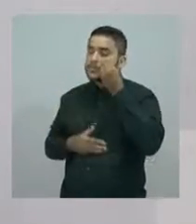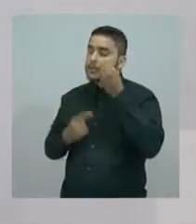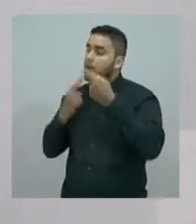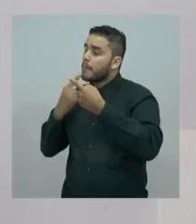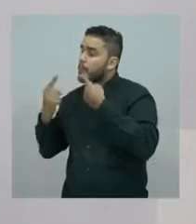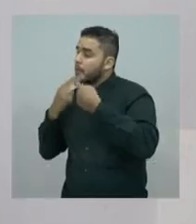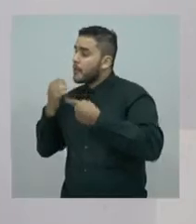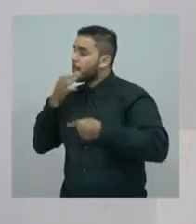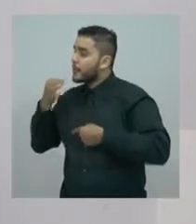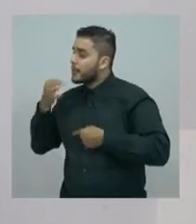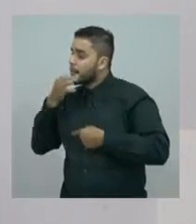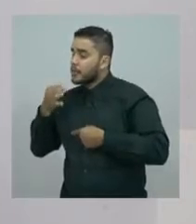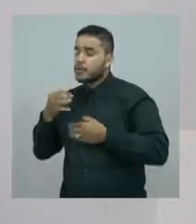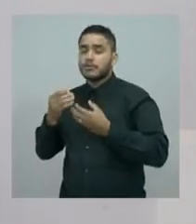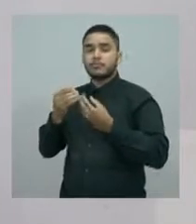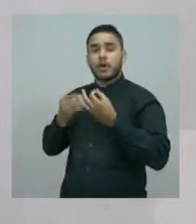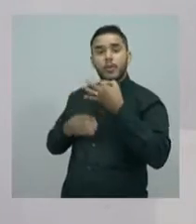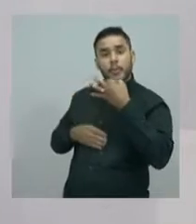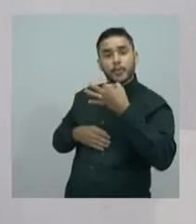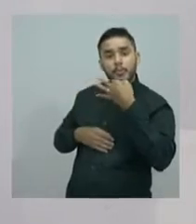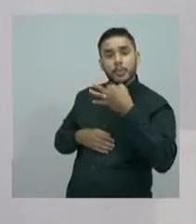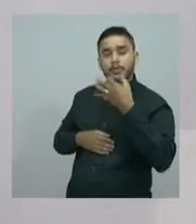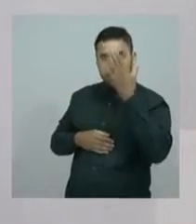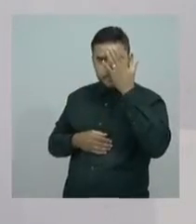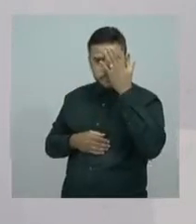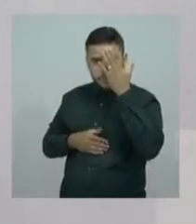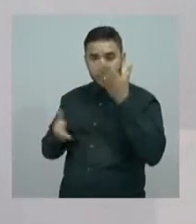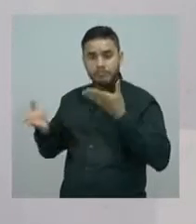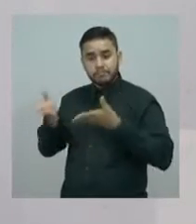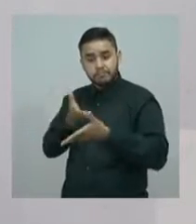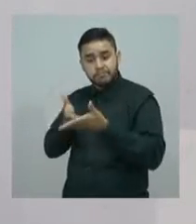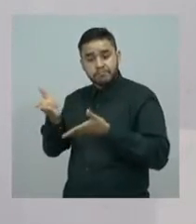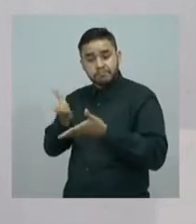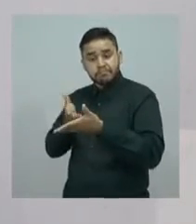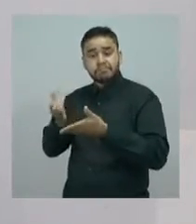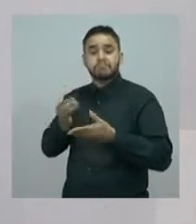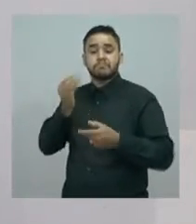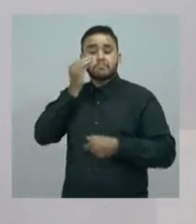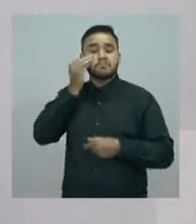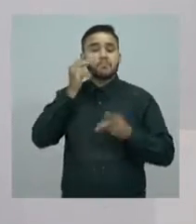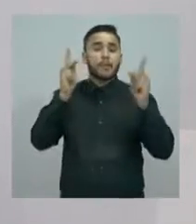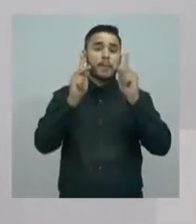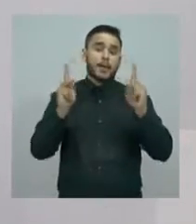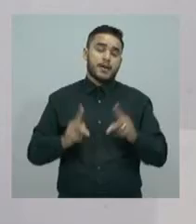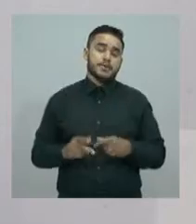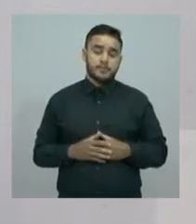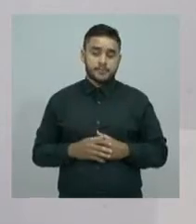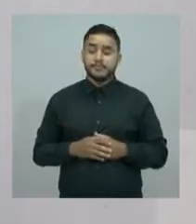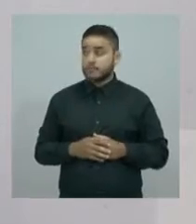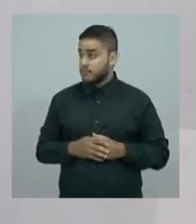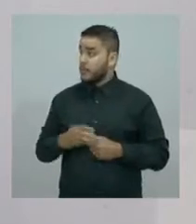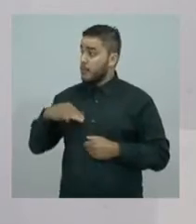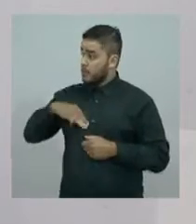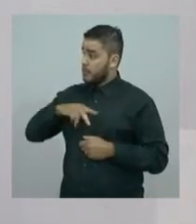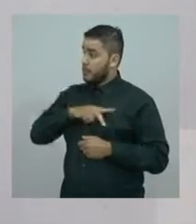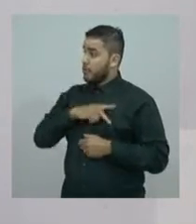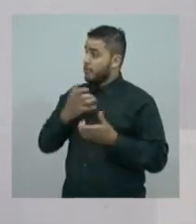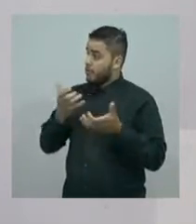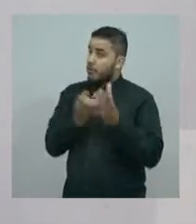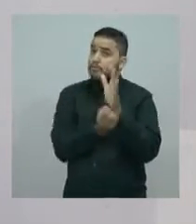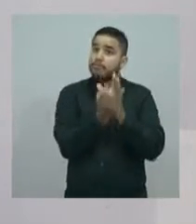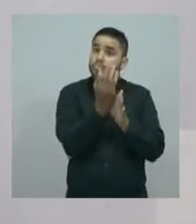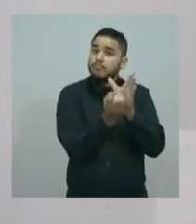Público atua e tem planos de aumentar ainda mais, porque hoje em dia não